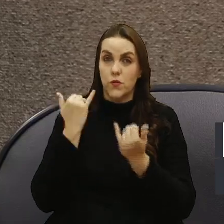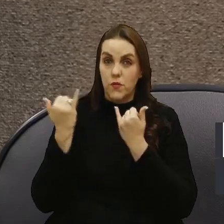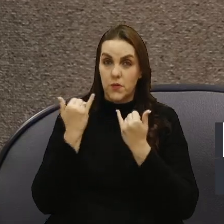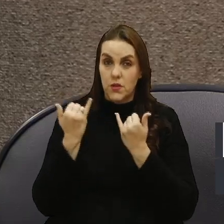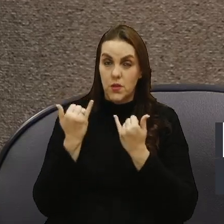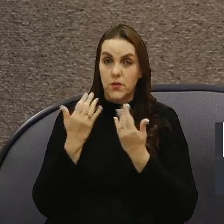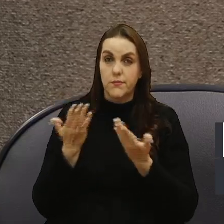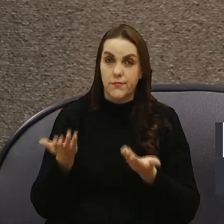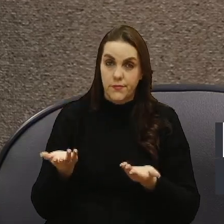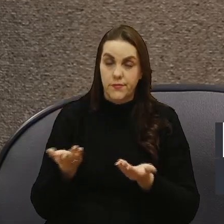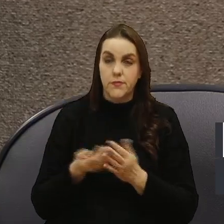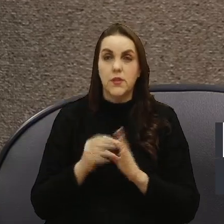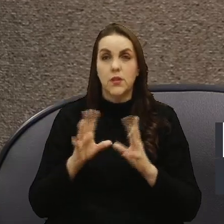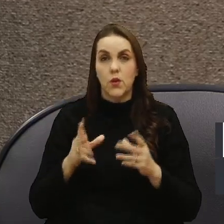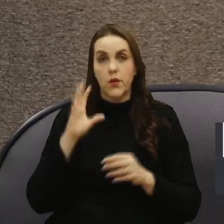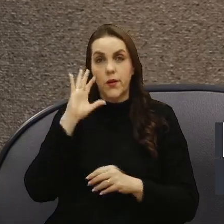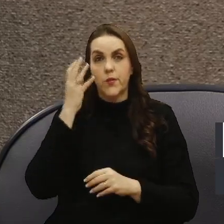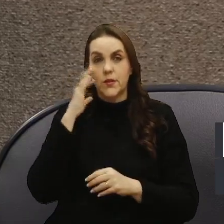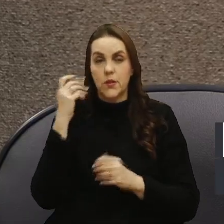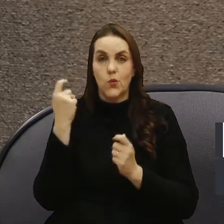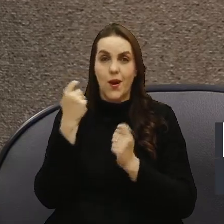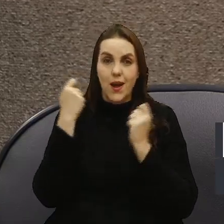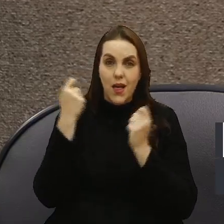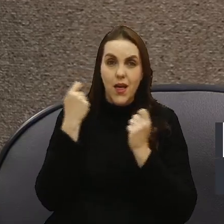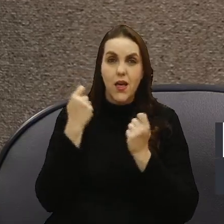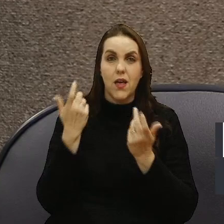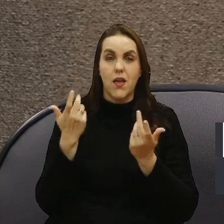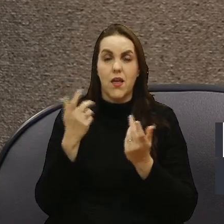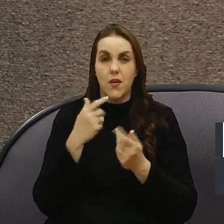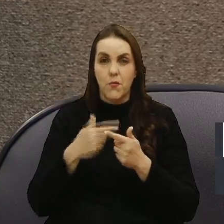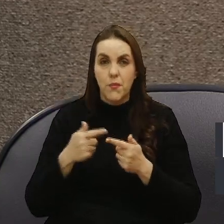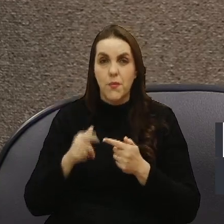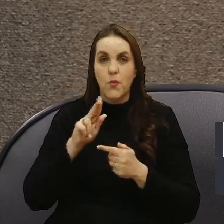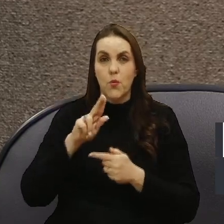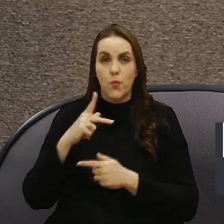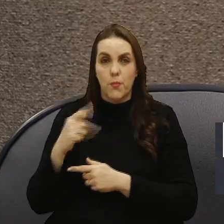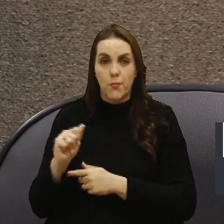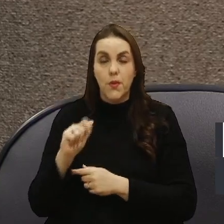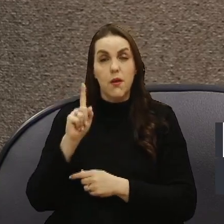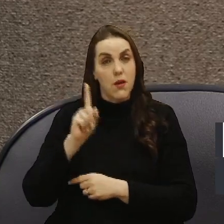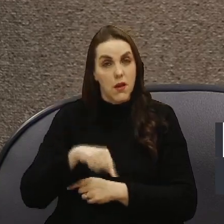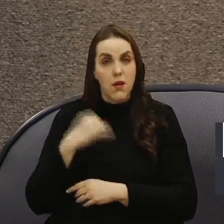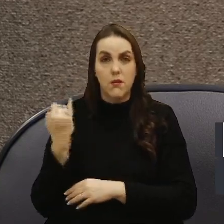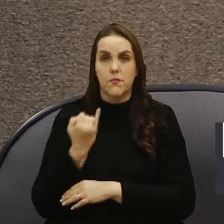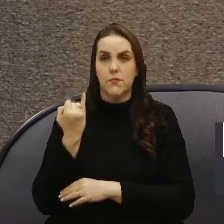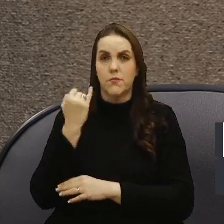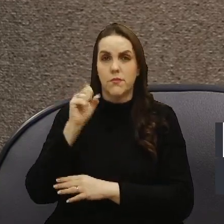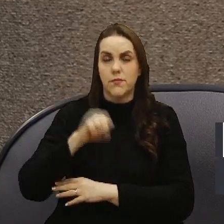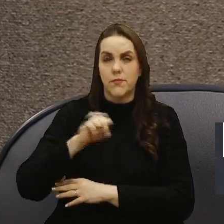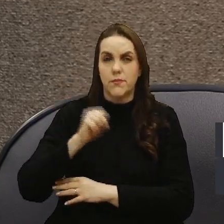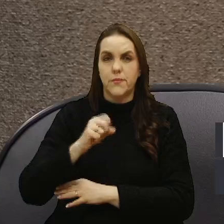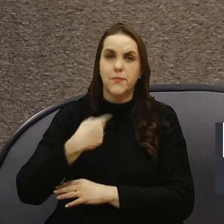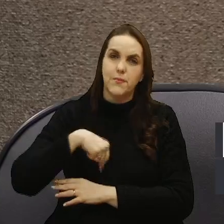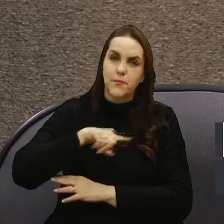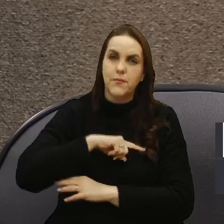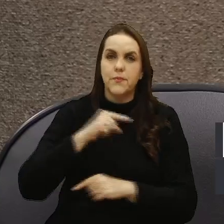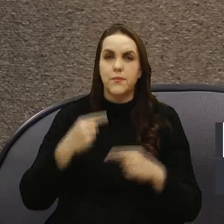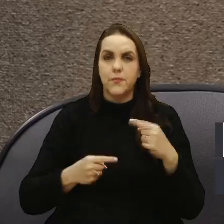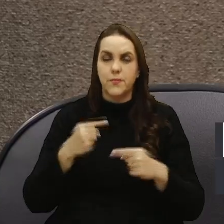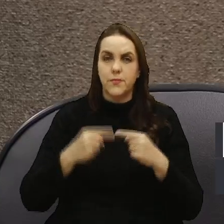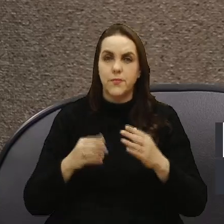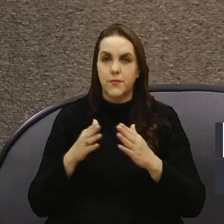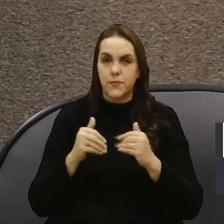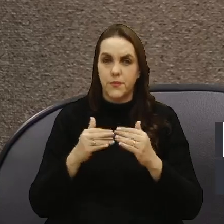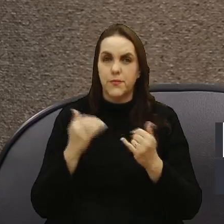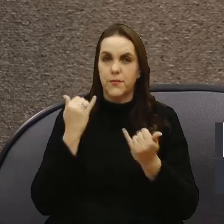Com toda essa situação de greve, todos esses problemas da UPA, eu acho que é extremamente importante a gente discutir, sim, esse pedido